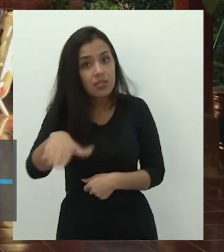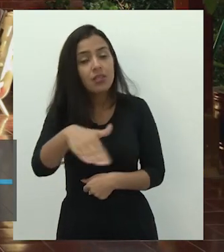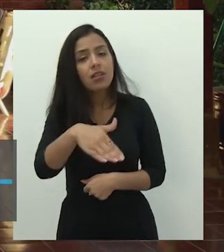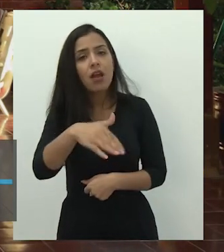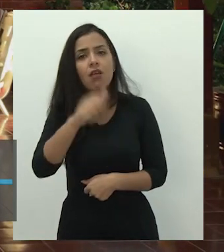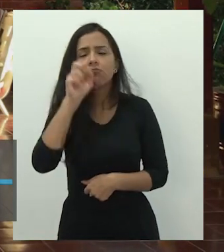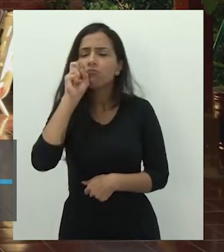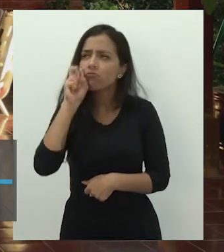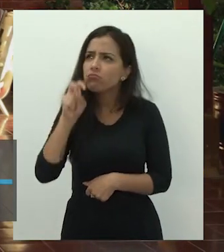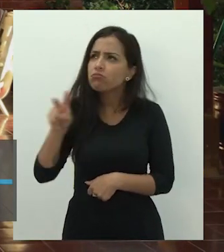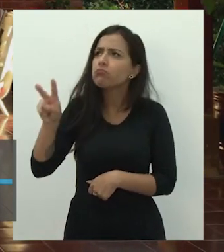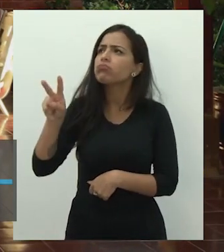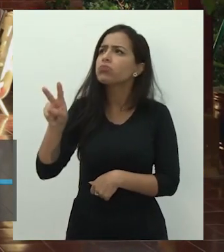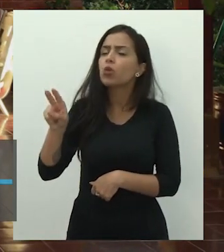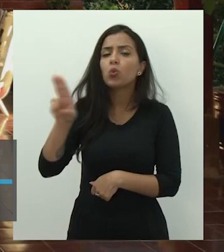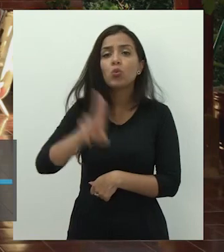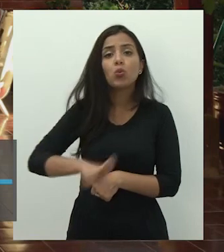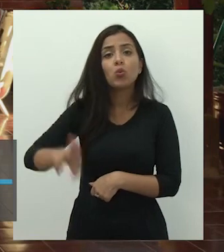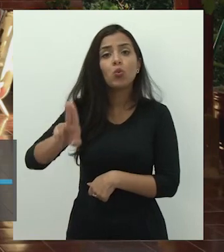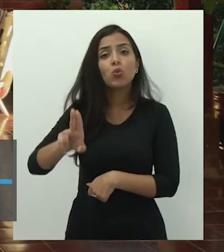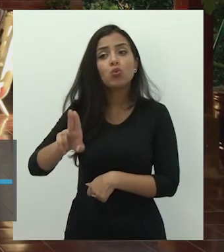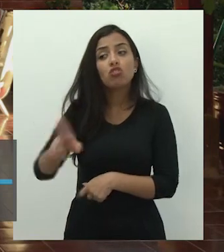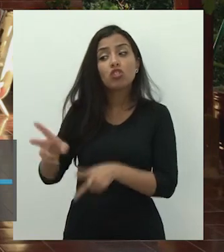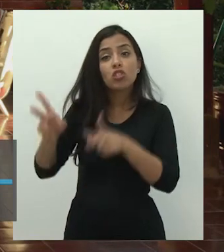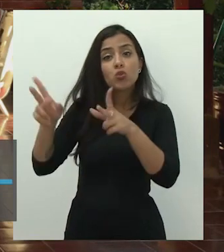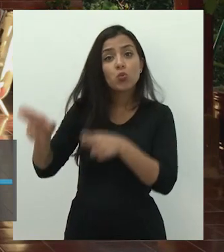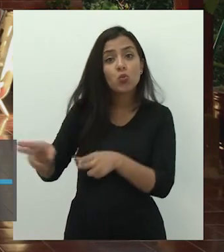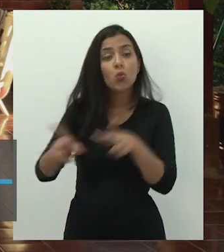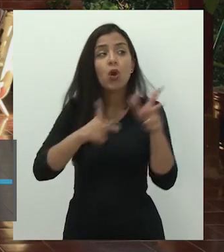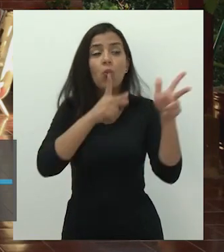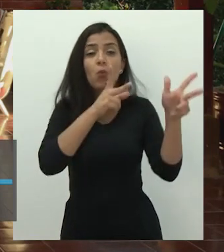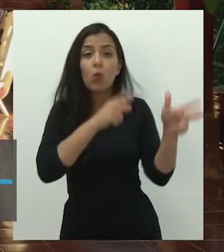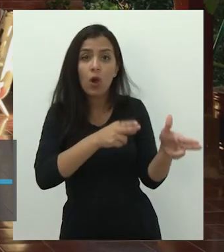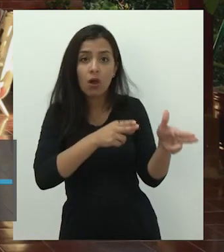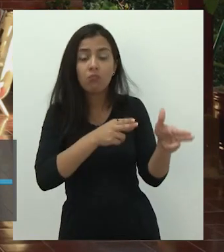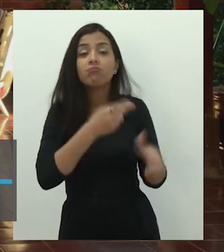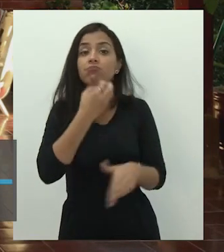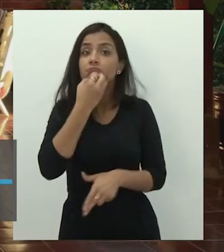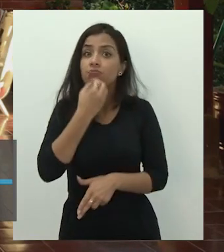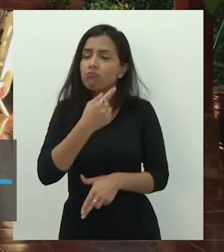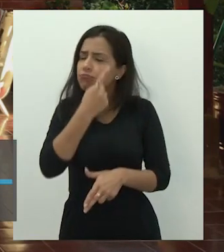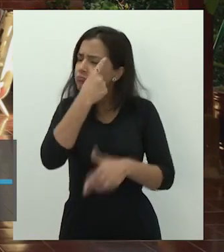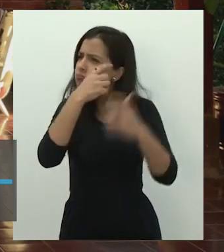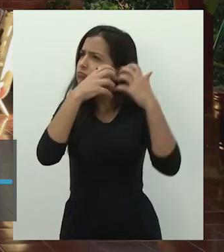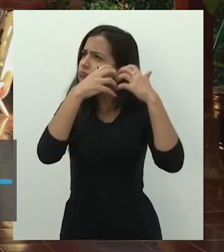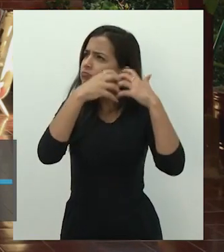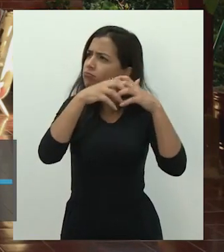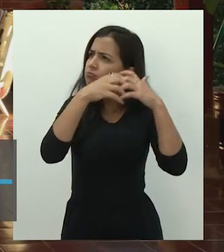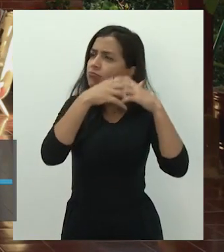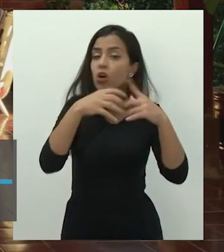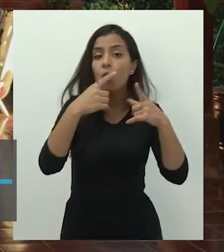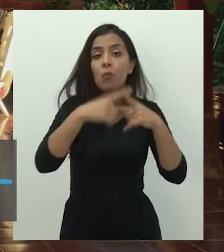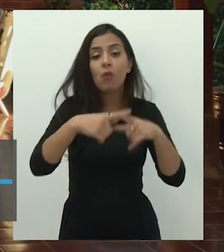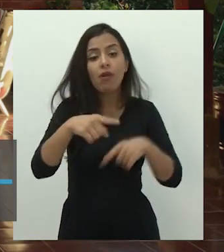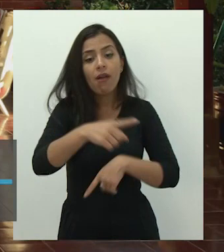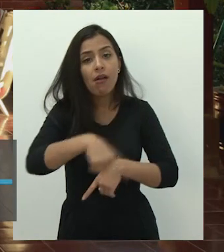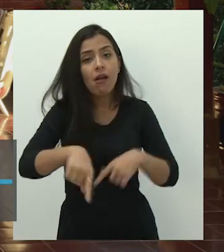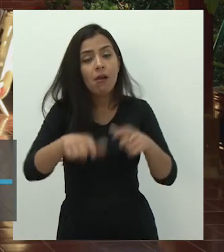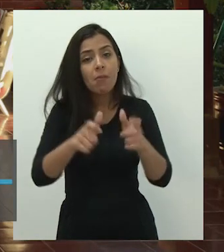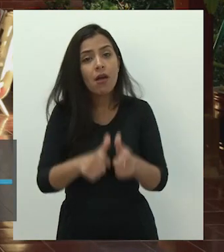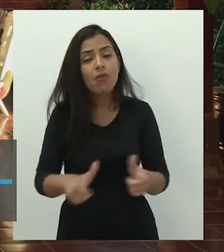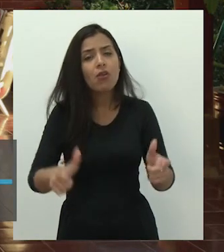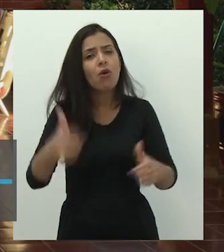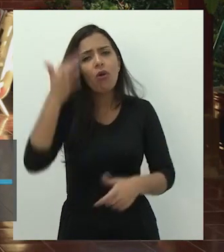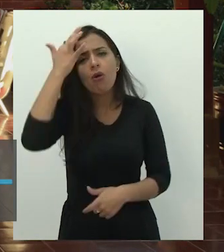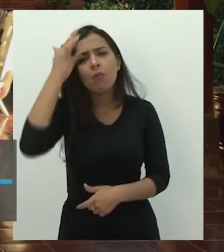uso da igualdade. Sabe por quê? Porque eles entendem a igualdade